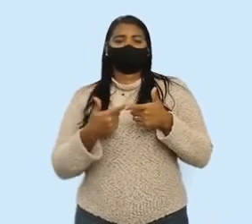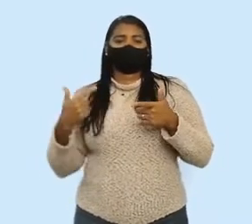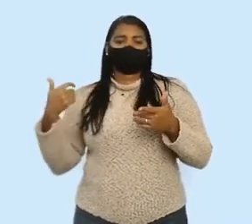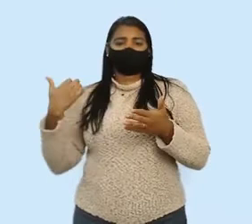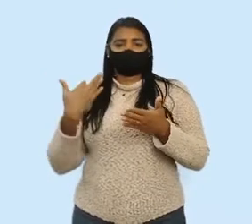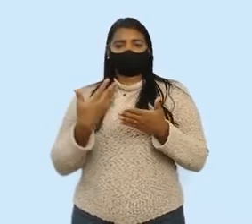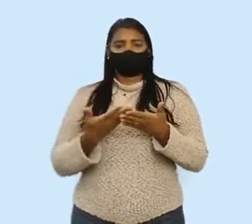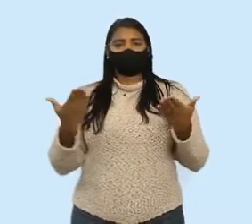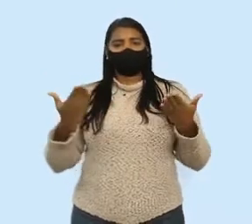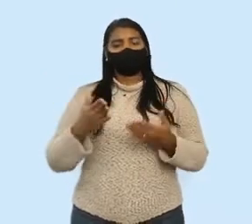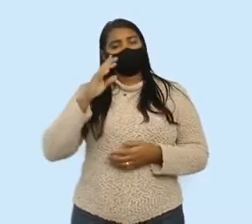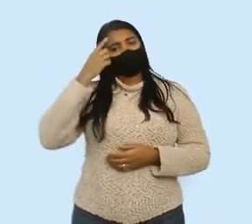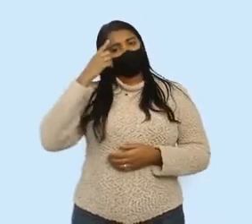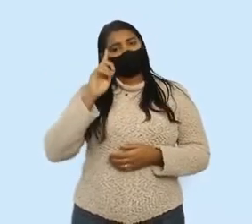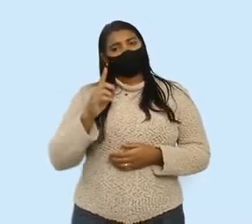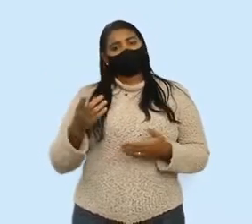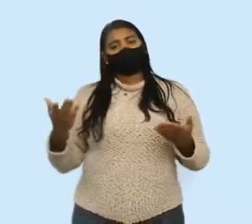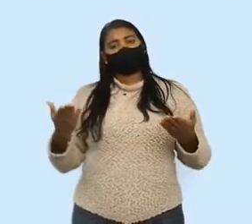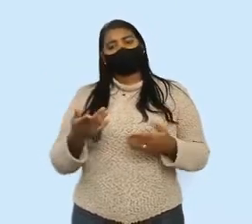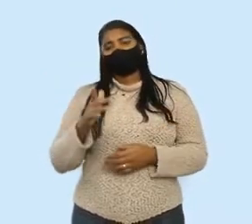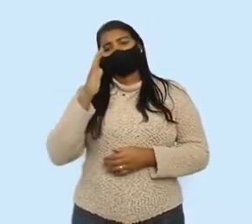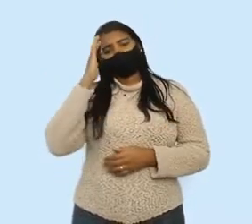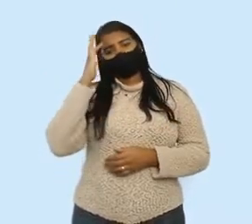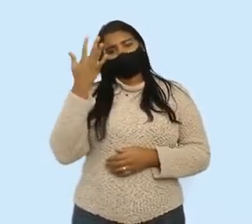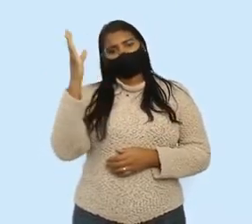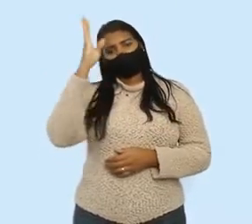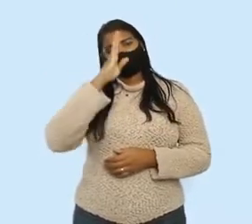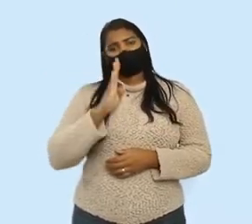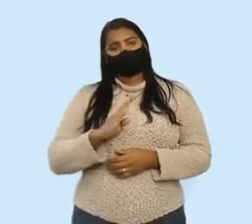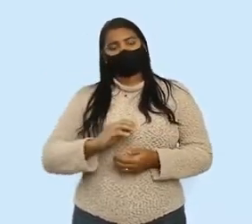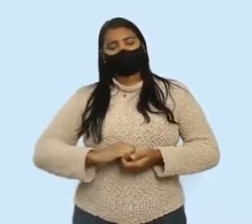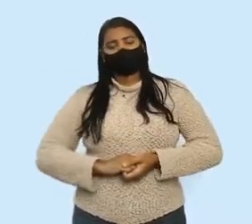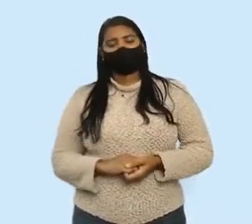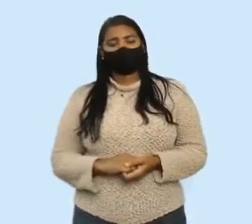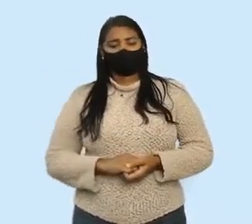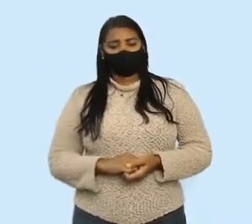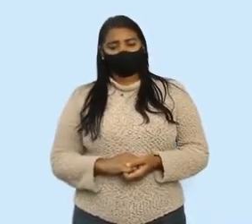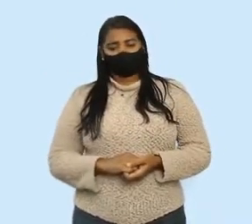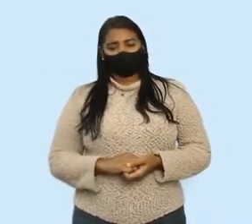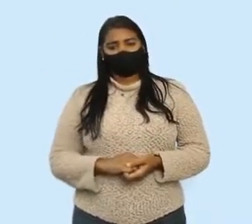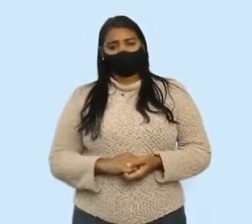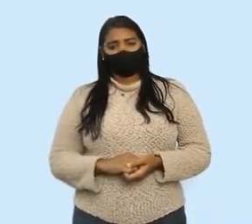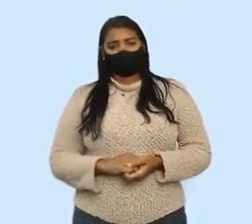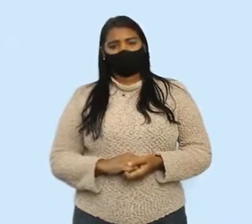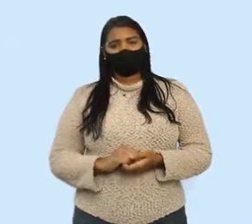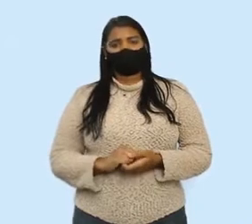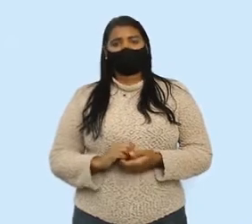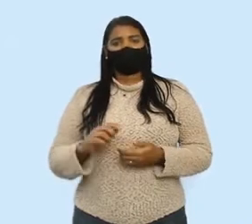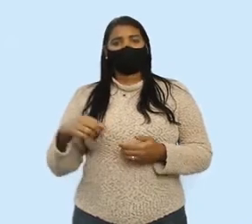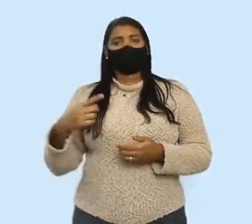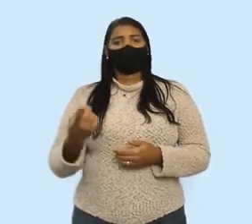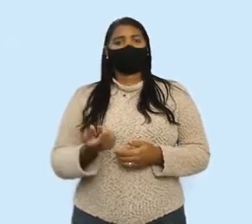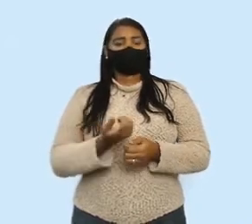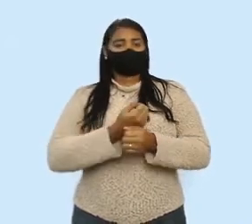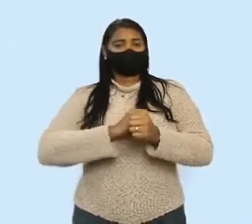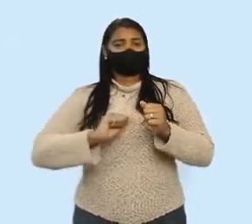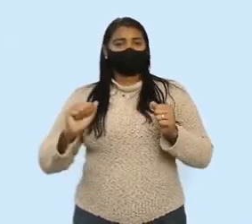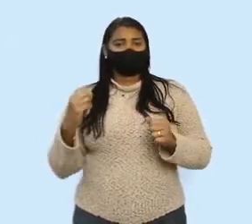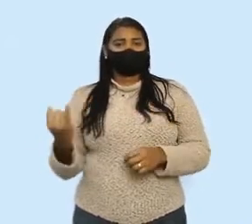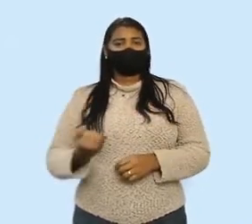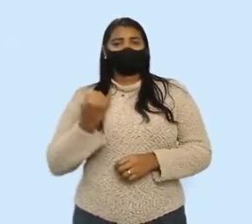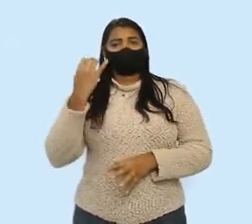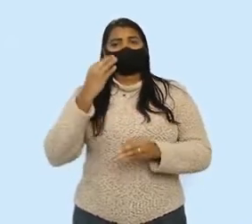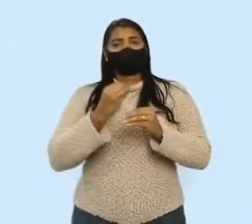os dias de hoje e que ainda não foi resolvido no Brasil. Então, esse pós-abolição ele é fundamental para a